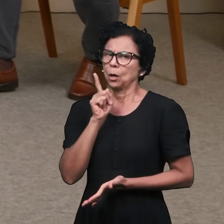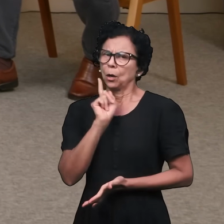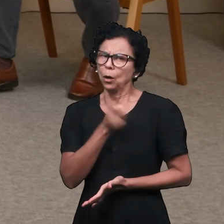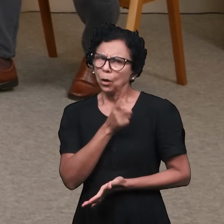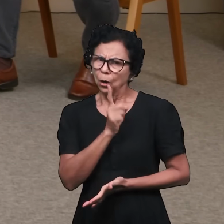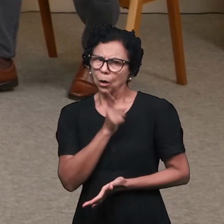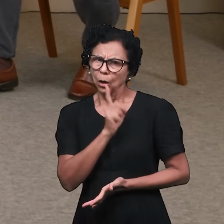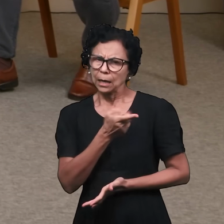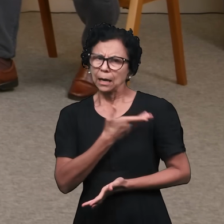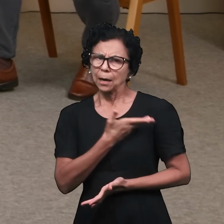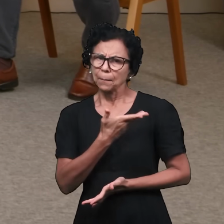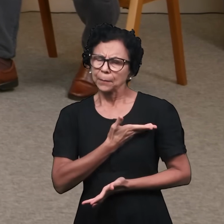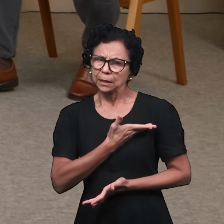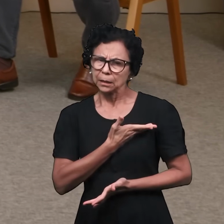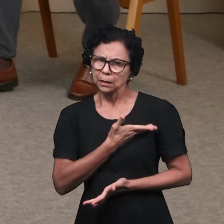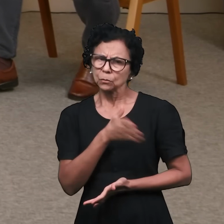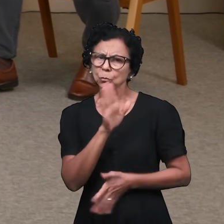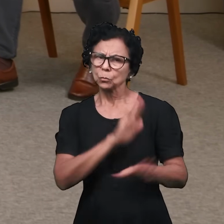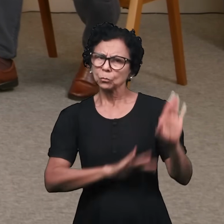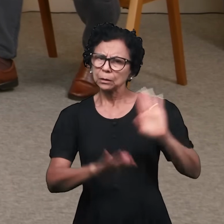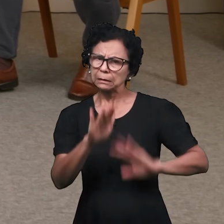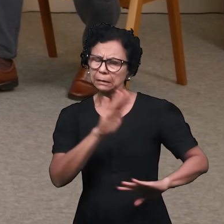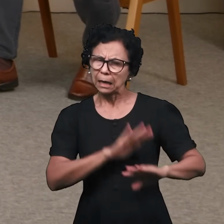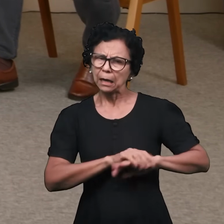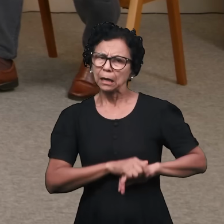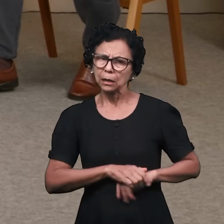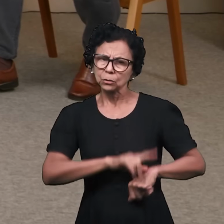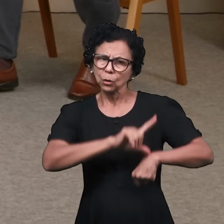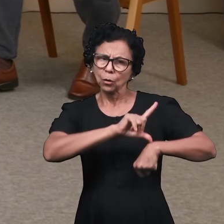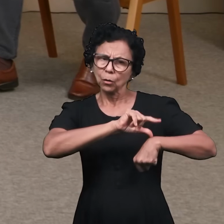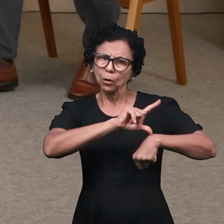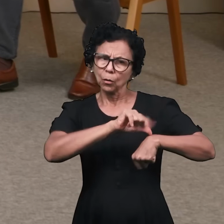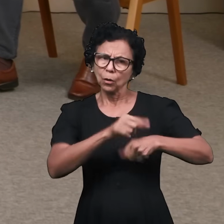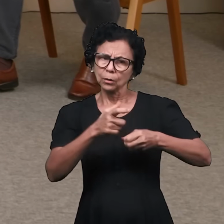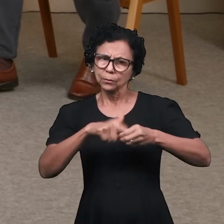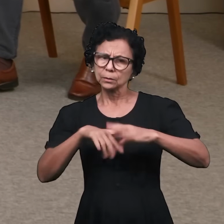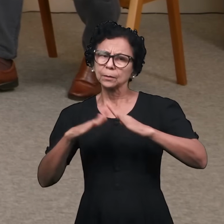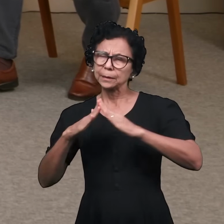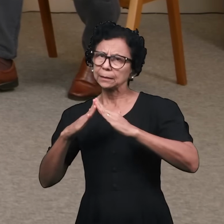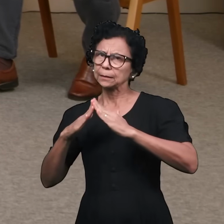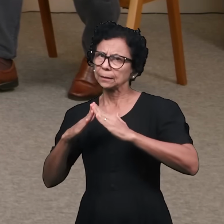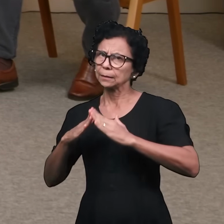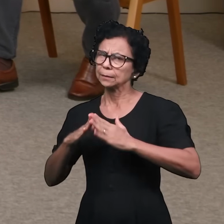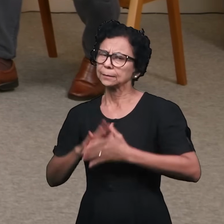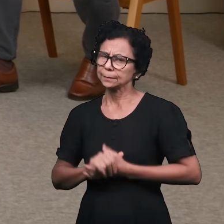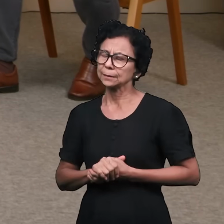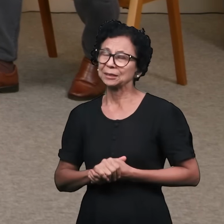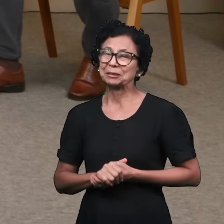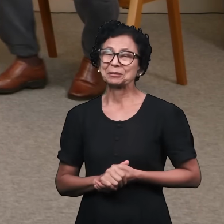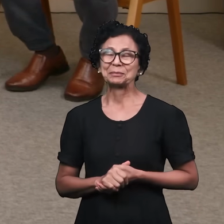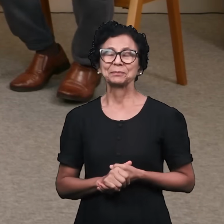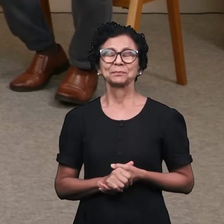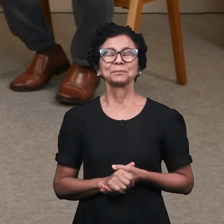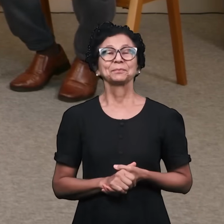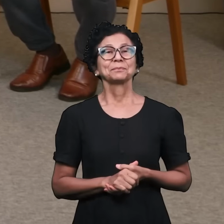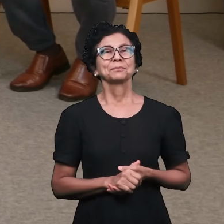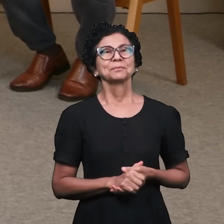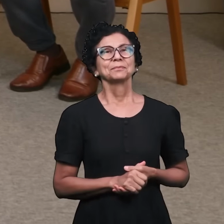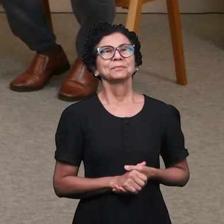cuidado com essa amizade. Olha, volte tal horário. Eles sabiam o que estavam dizendo, né, pastor Arley?